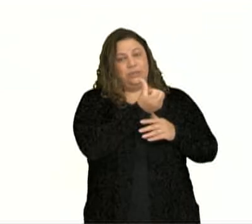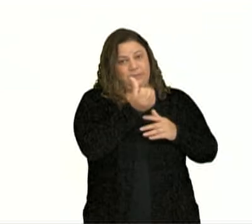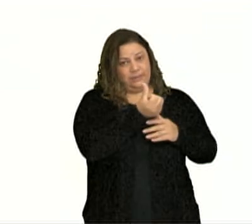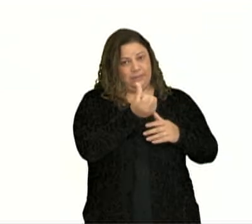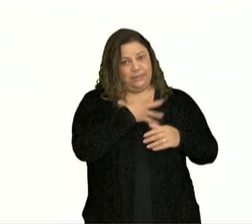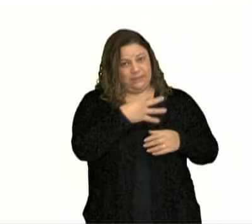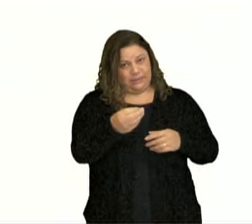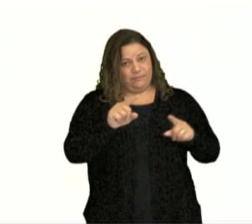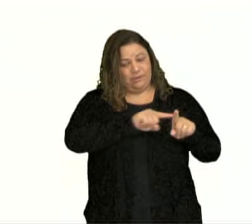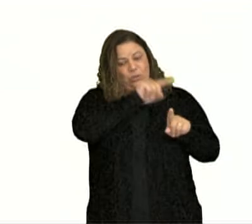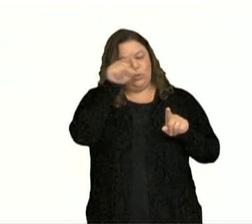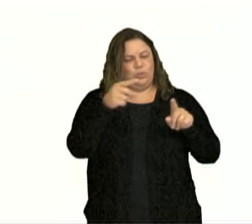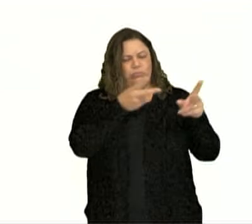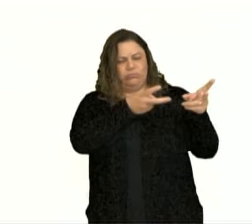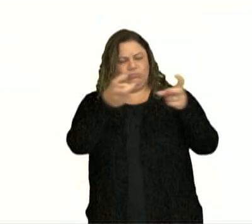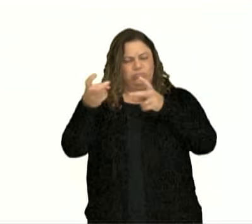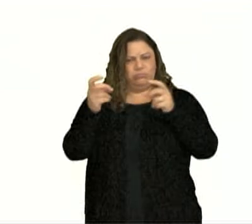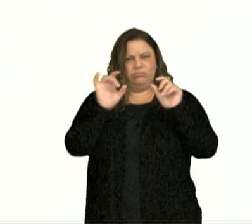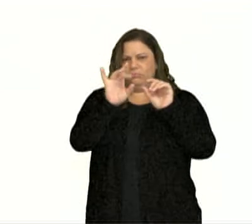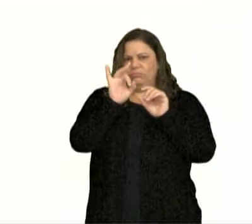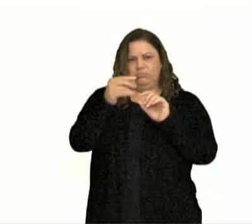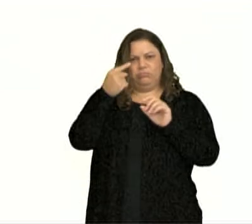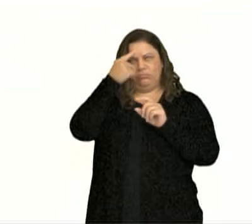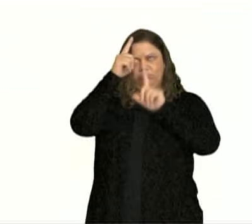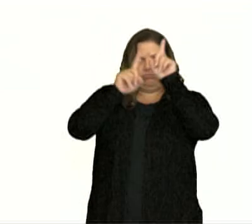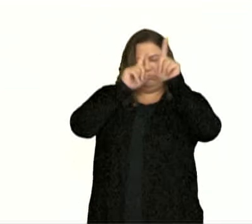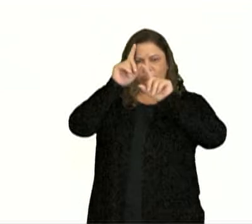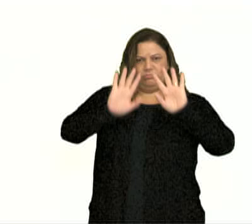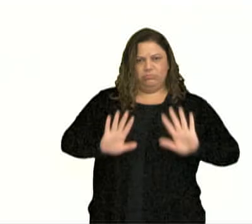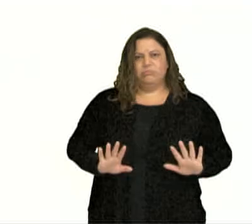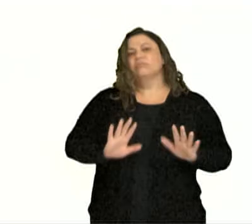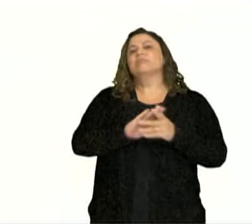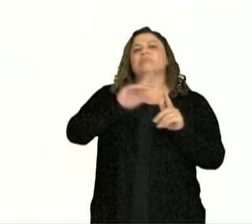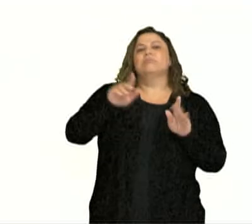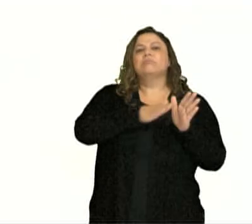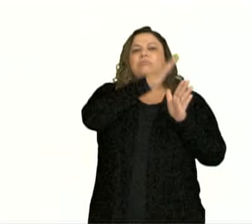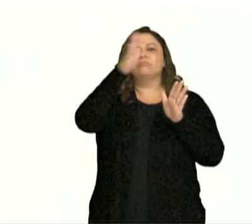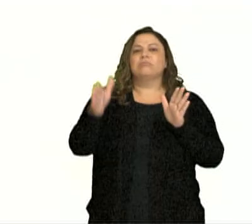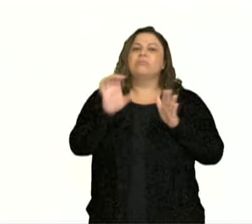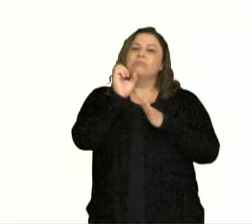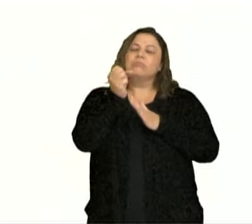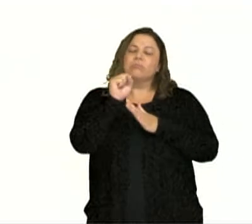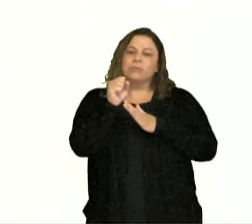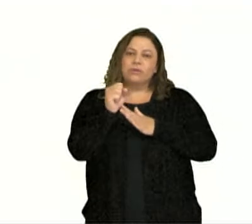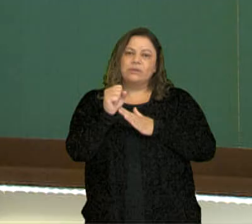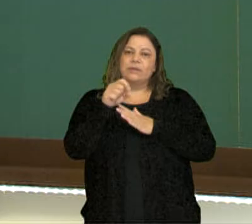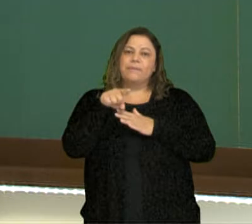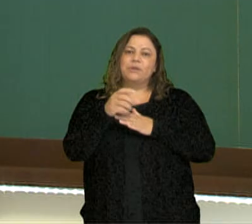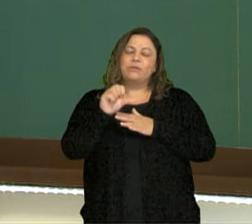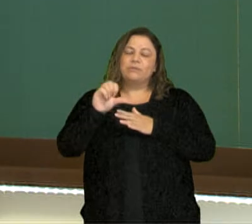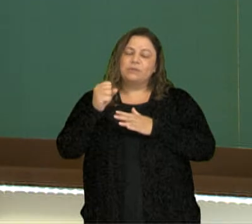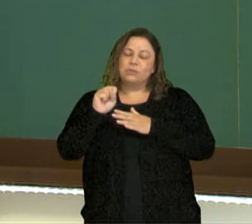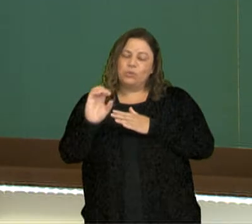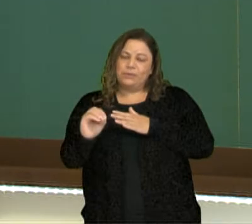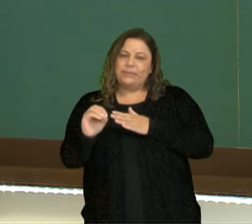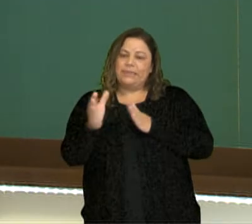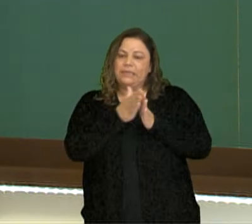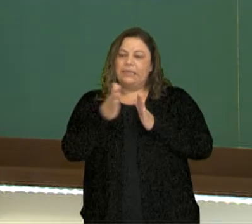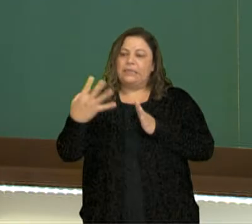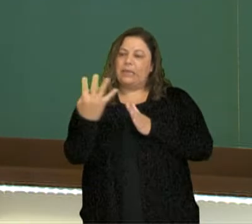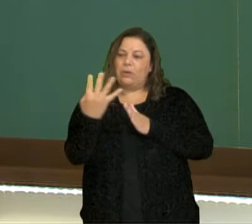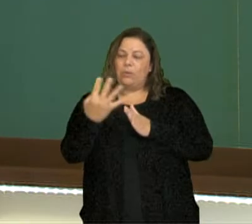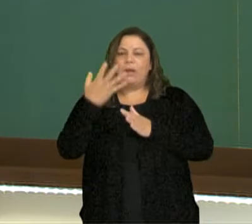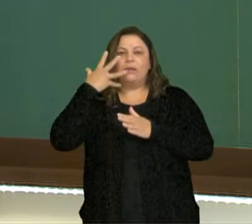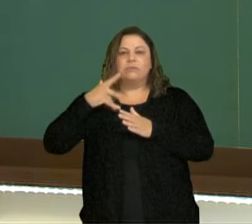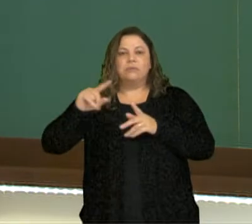filhos. Isso foi uma análise, não sou eu que inventei, é uma análise. Em 1980, passou 4 crianças. Em